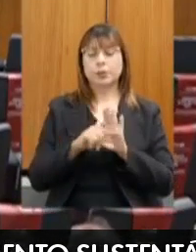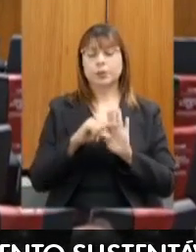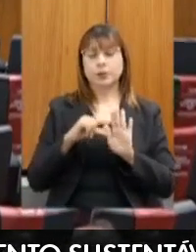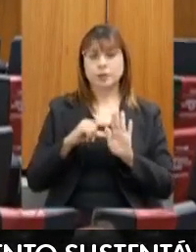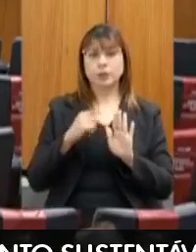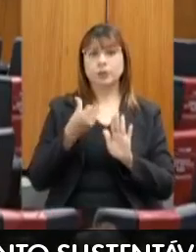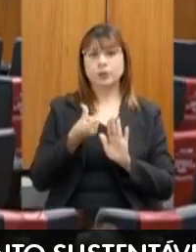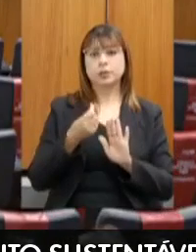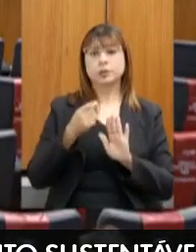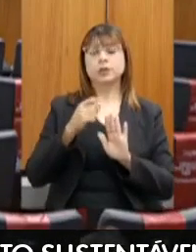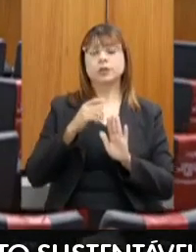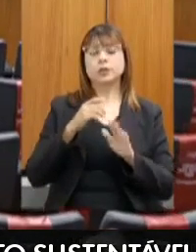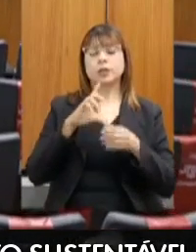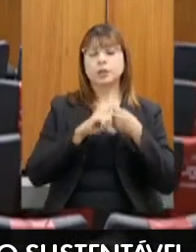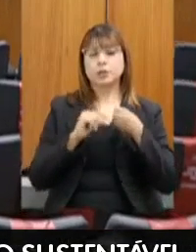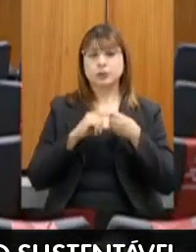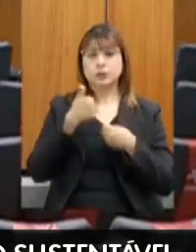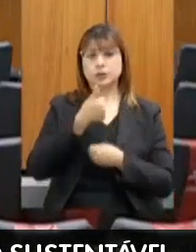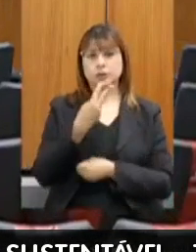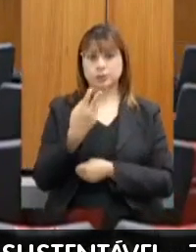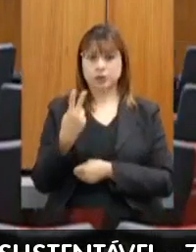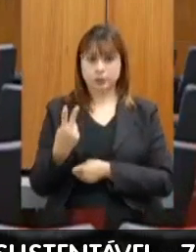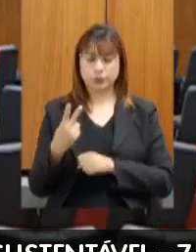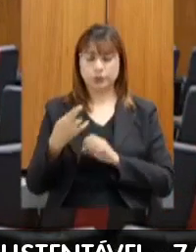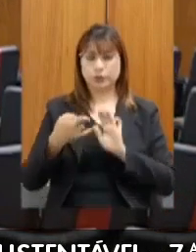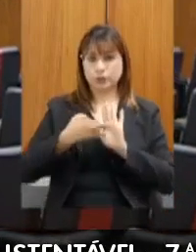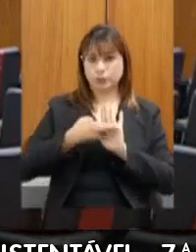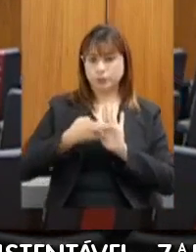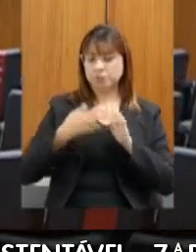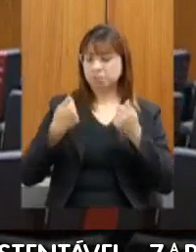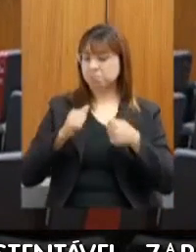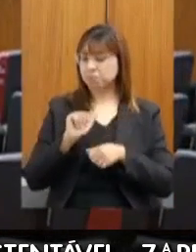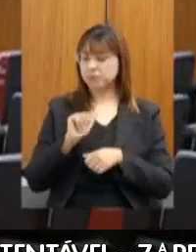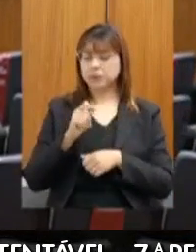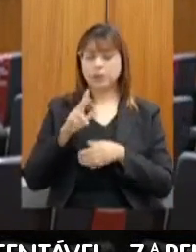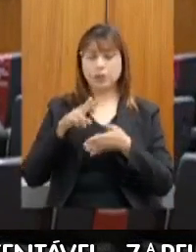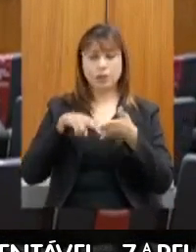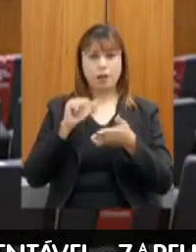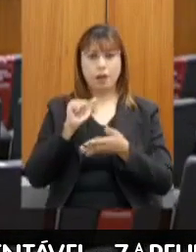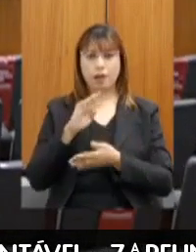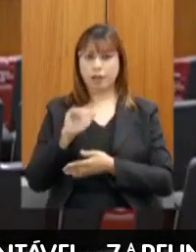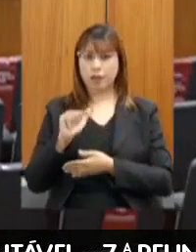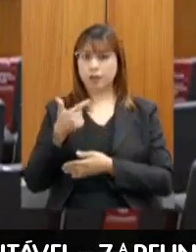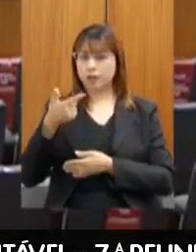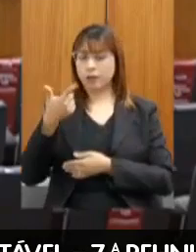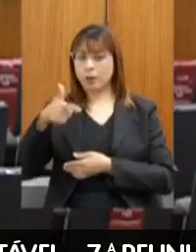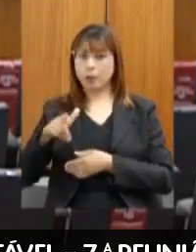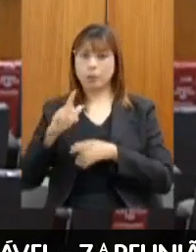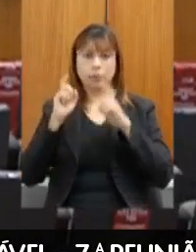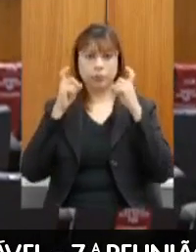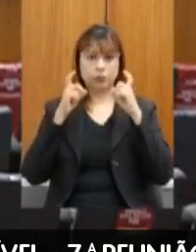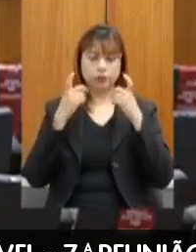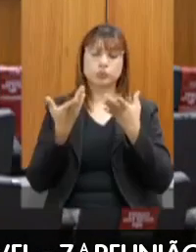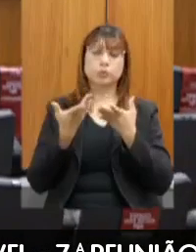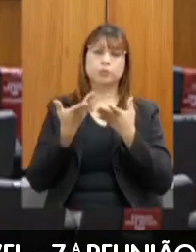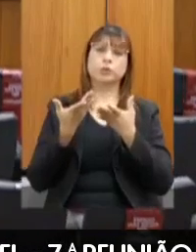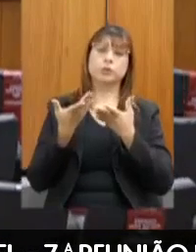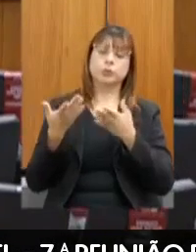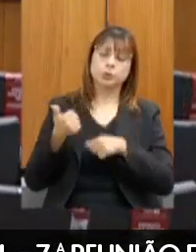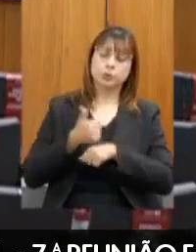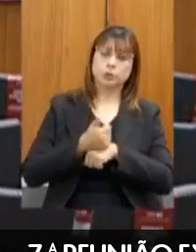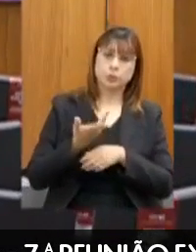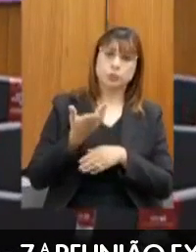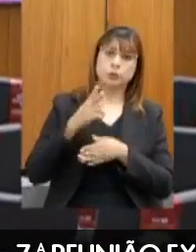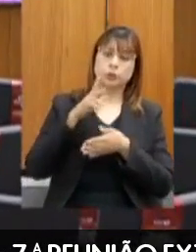132 do Regimento Interno, dispensa a leitura da ata da reunião anterior, considera aprovada e solicita sua subscrição.